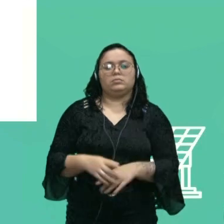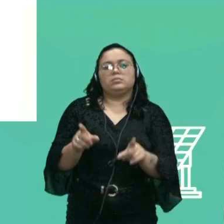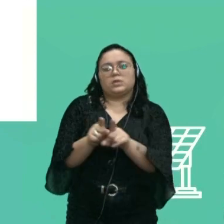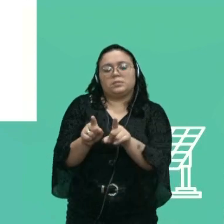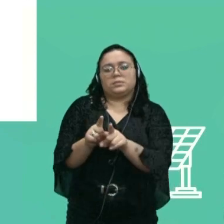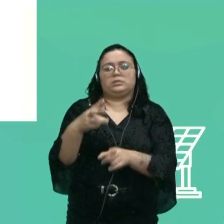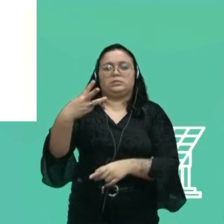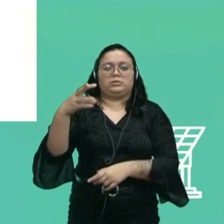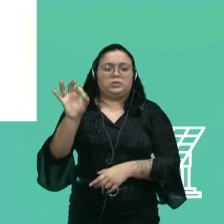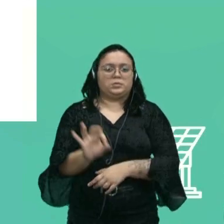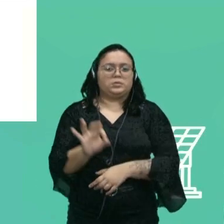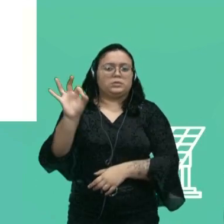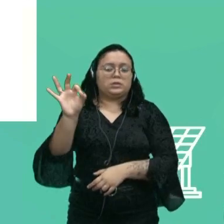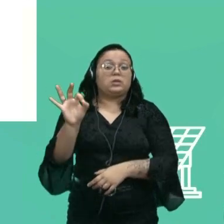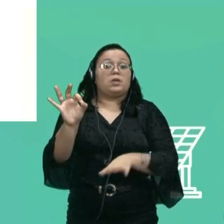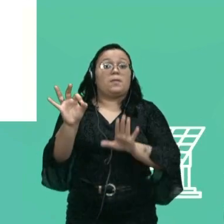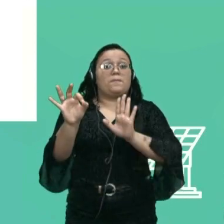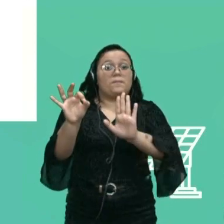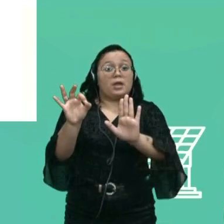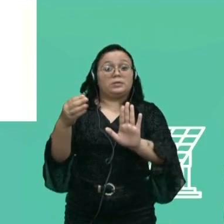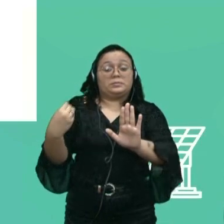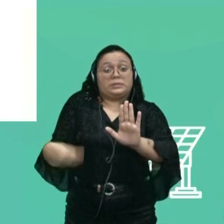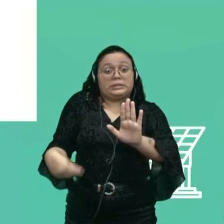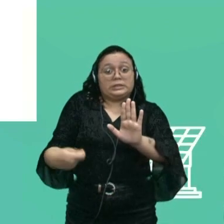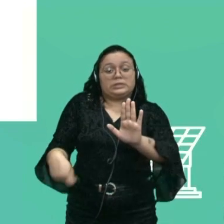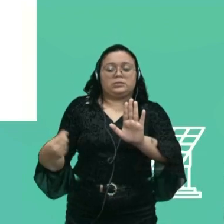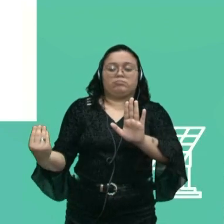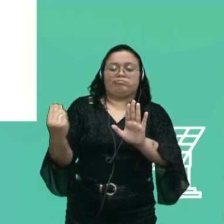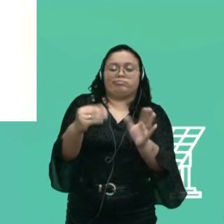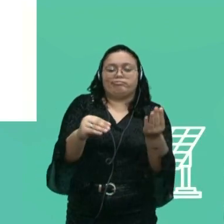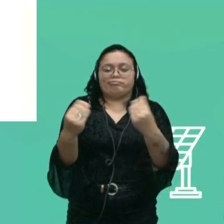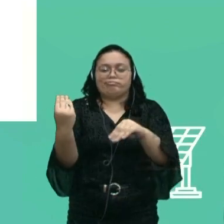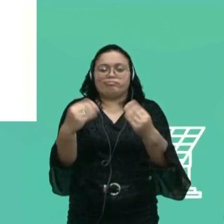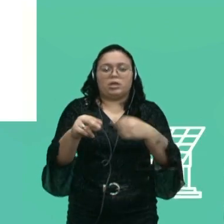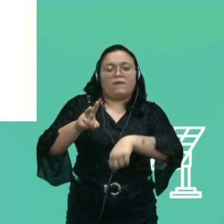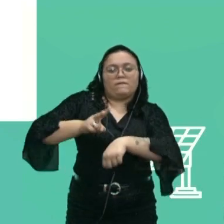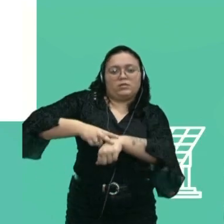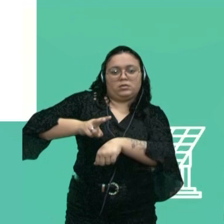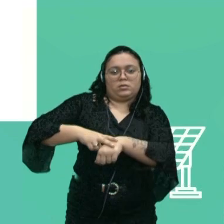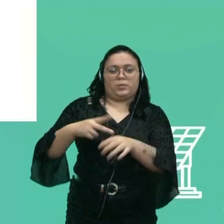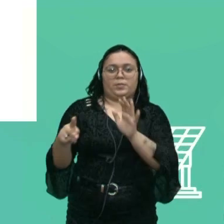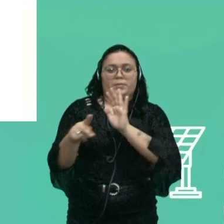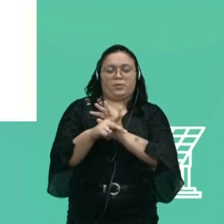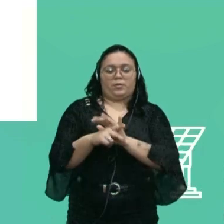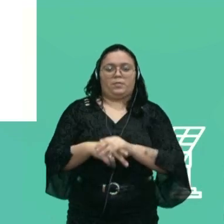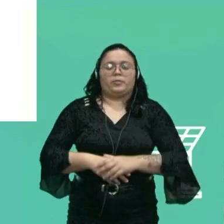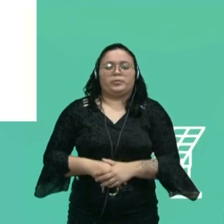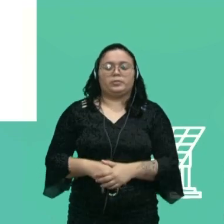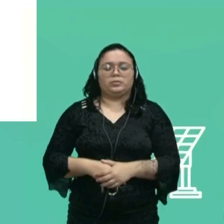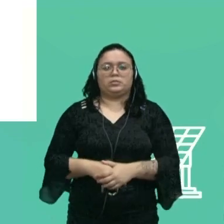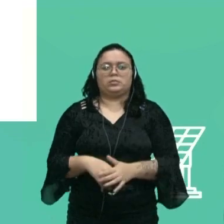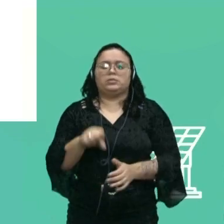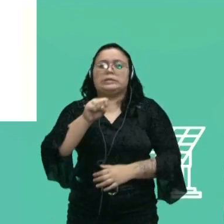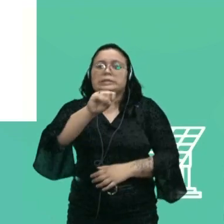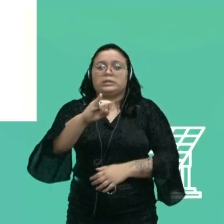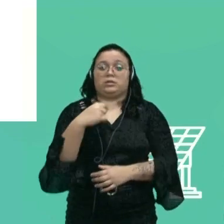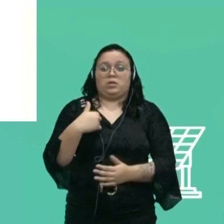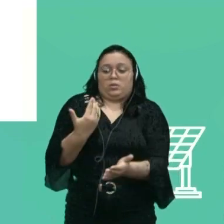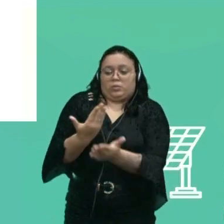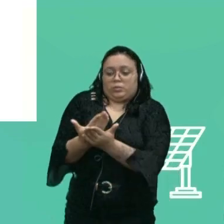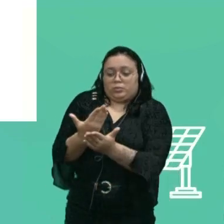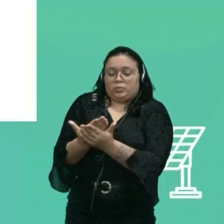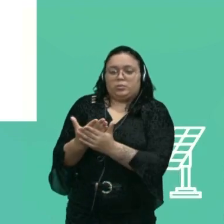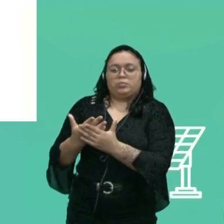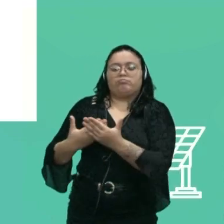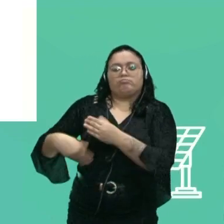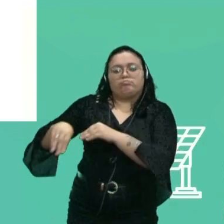3%. Então são necessários estudos adicionais devido à fadiga. Bom, com estudos adicionais, pode ser que se